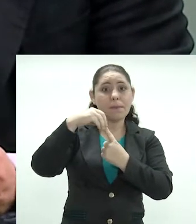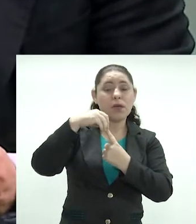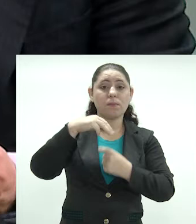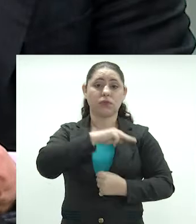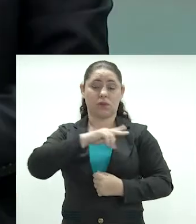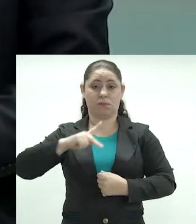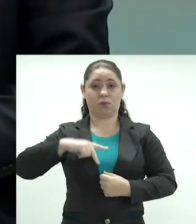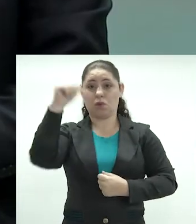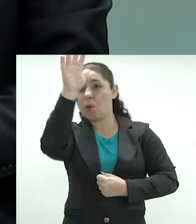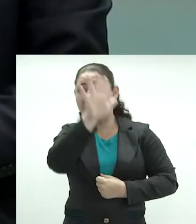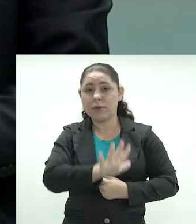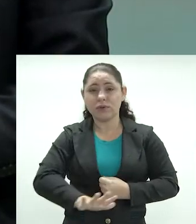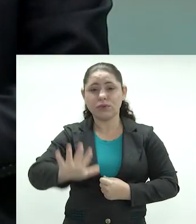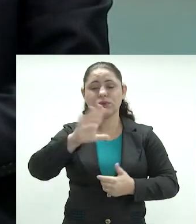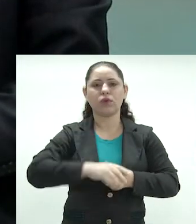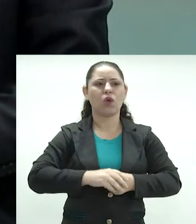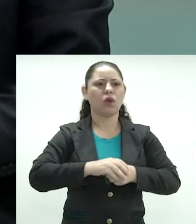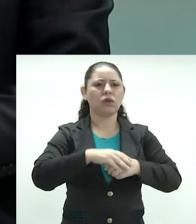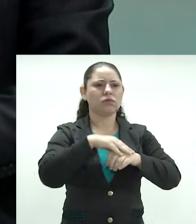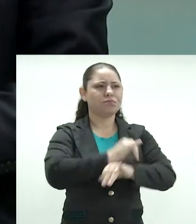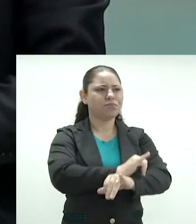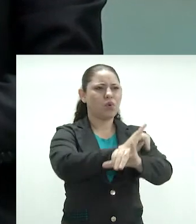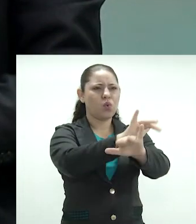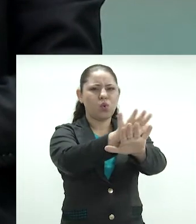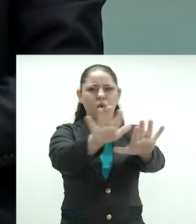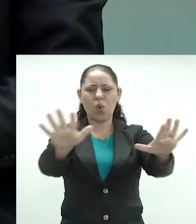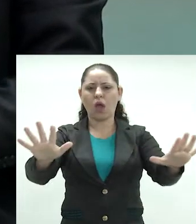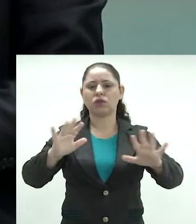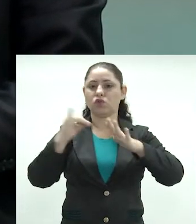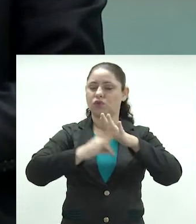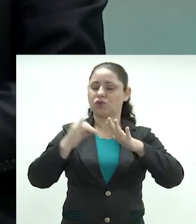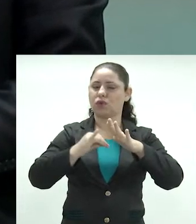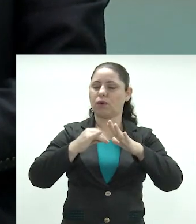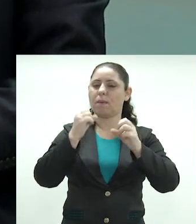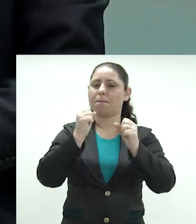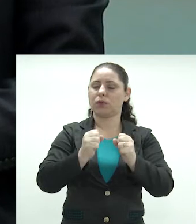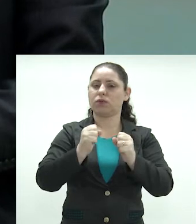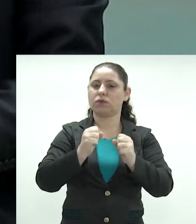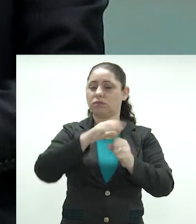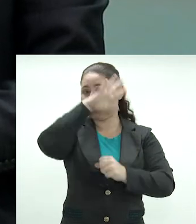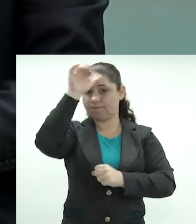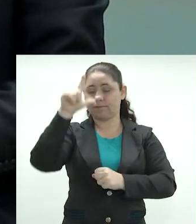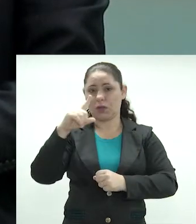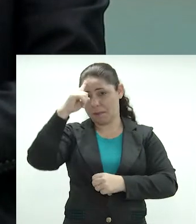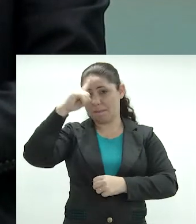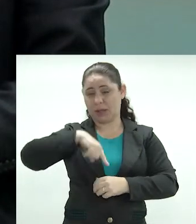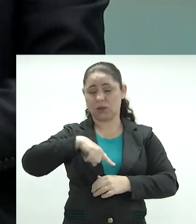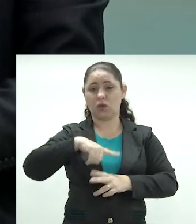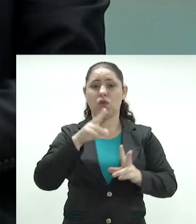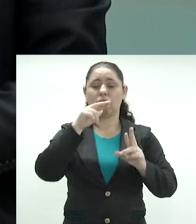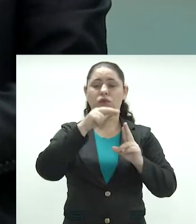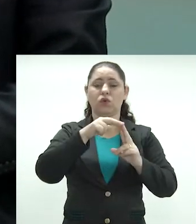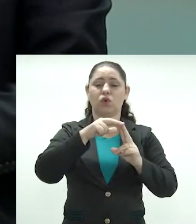Do Brasil, aliás. O primeiro Ministério Público do Brasil. E esse plano de biossegurança nós divulgamos para todos os poderes e instituições do Estado de Mato Grosso do Sul.